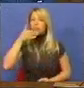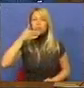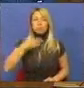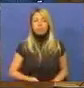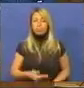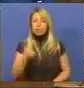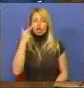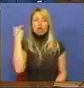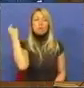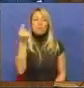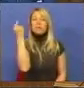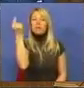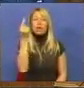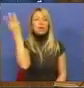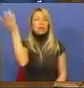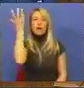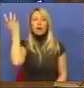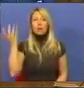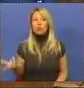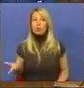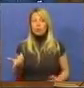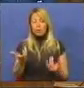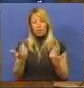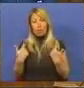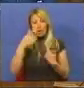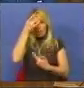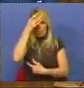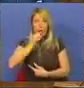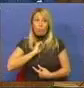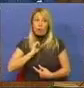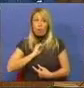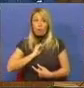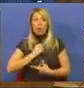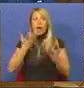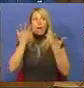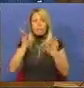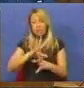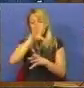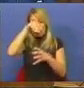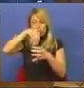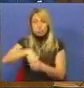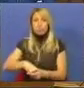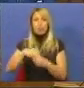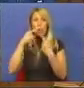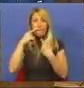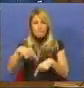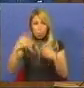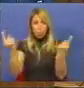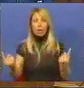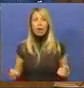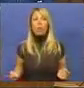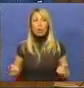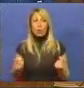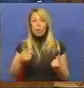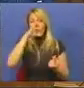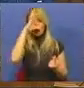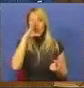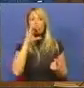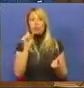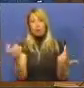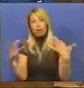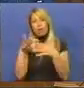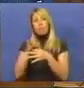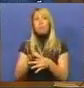altamente especializados, que têm que estar, no meu entender, têm que estar no domínio público, têm que estar preferencialmente ao serviço